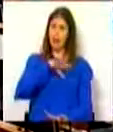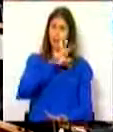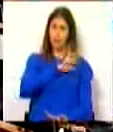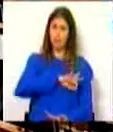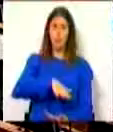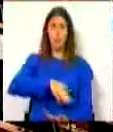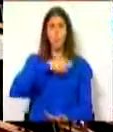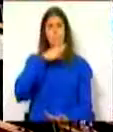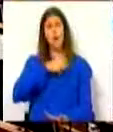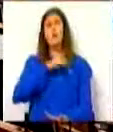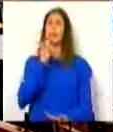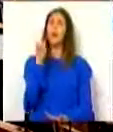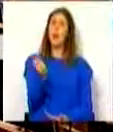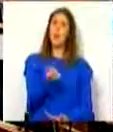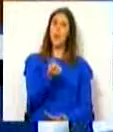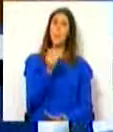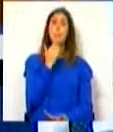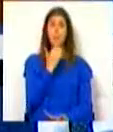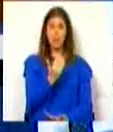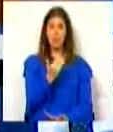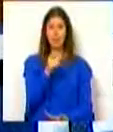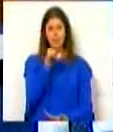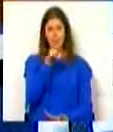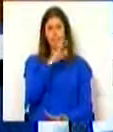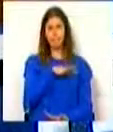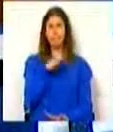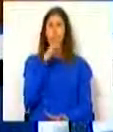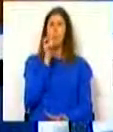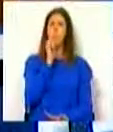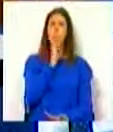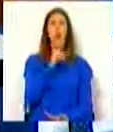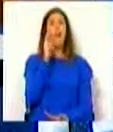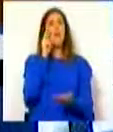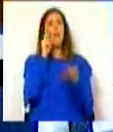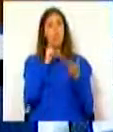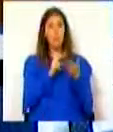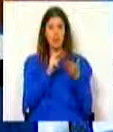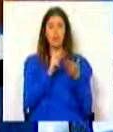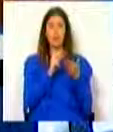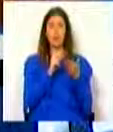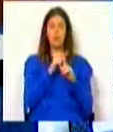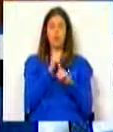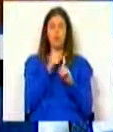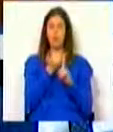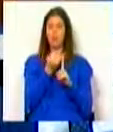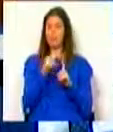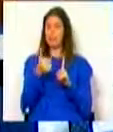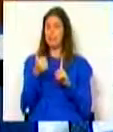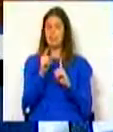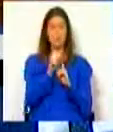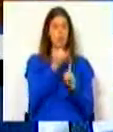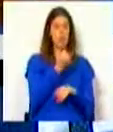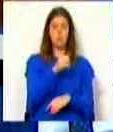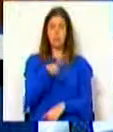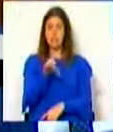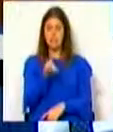Mas quero, Sr. Deputado, também pedir-lhe o favor do Sr. Deputado poder consultar que em 2015 e